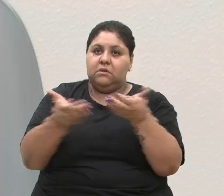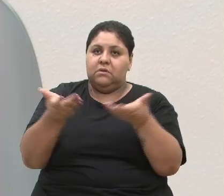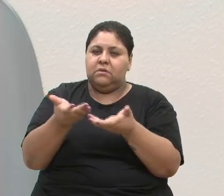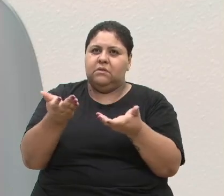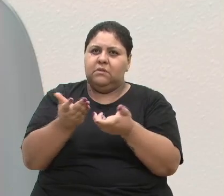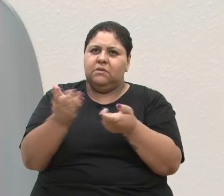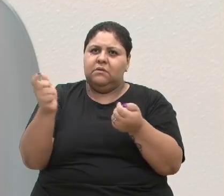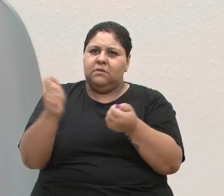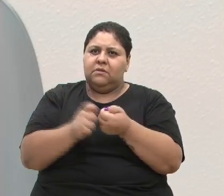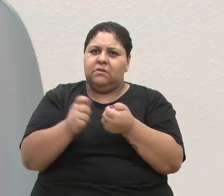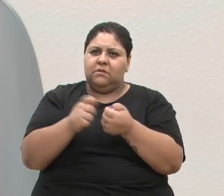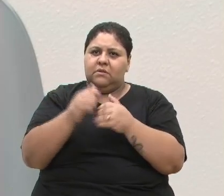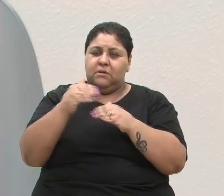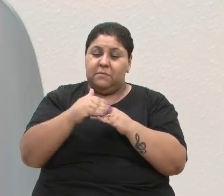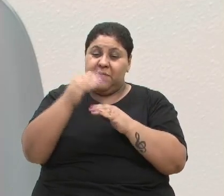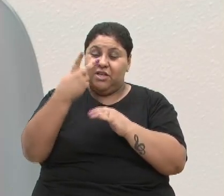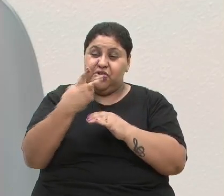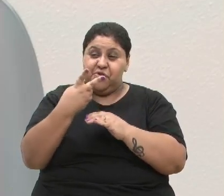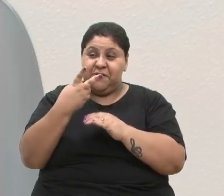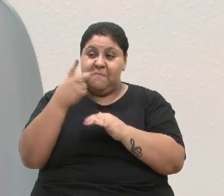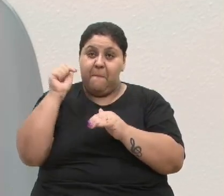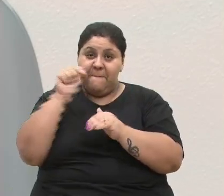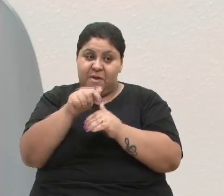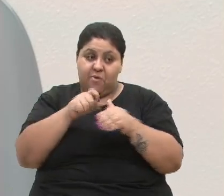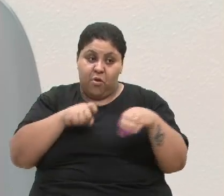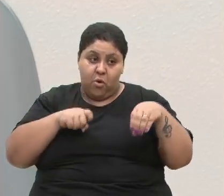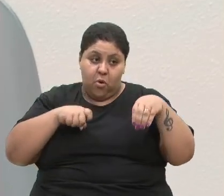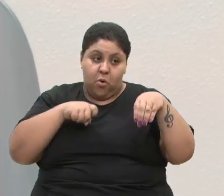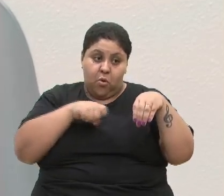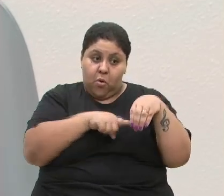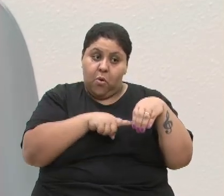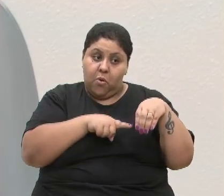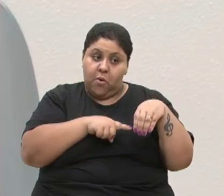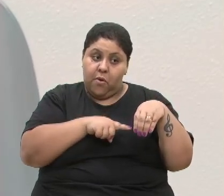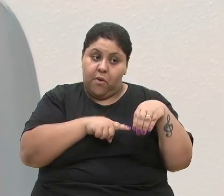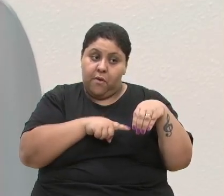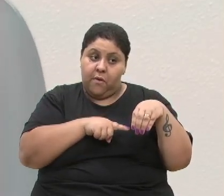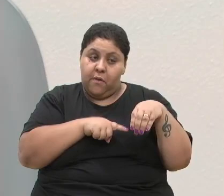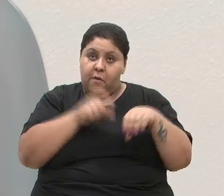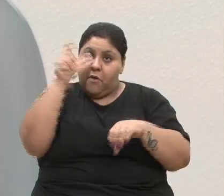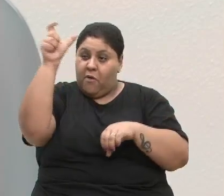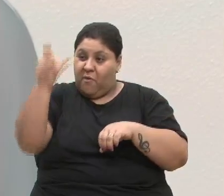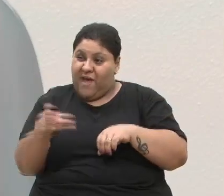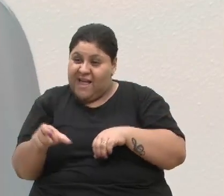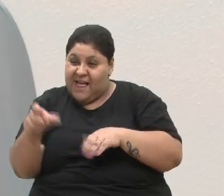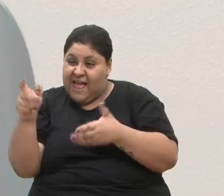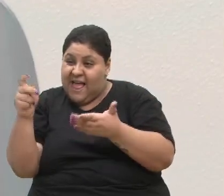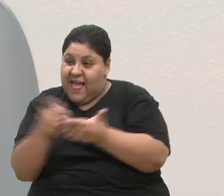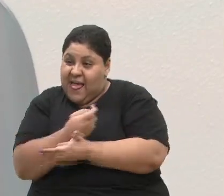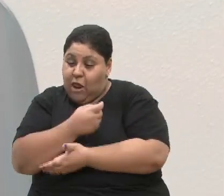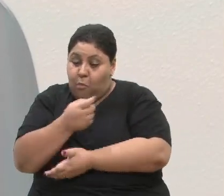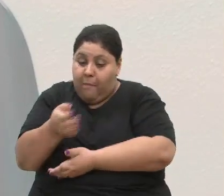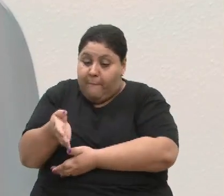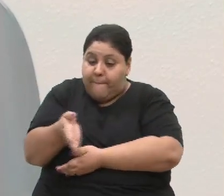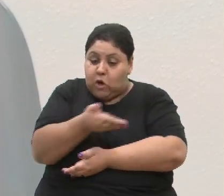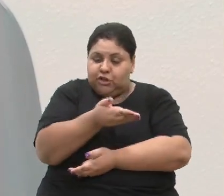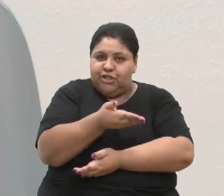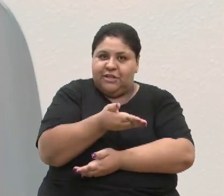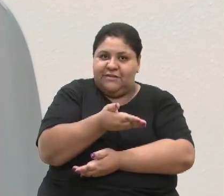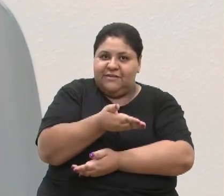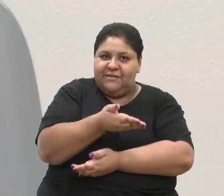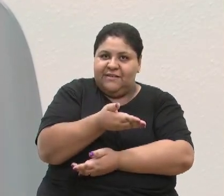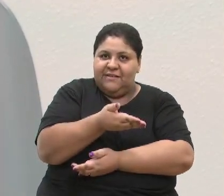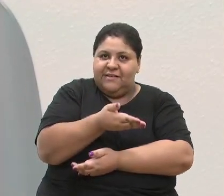seus mais de 2.000 gols. Quando o cara erra uma bocha, tu